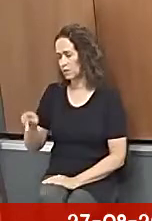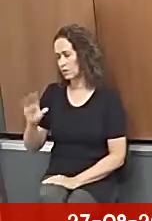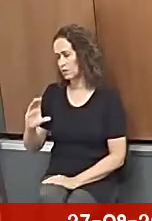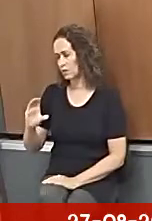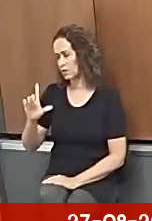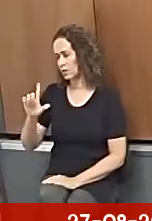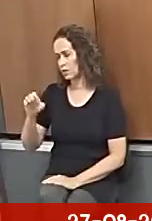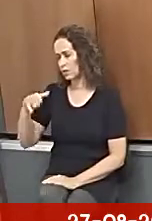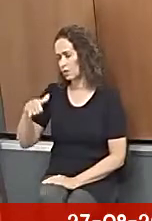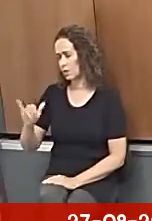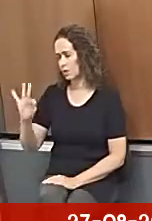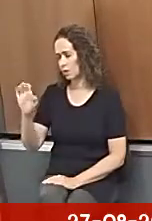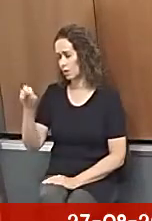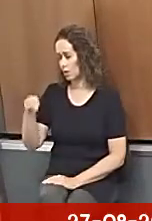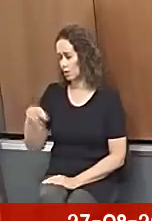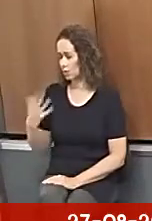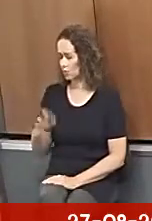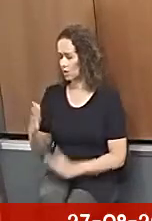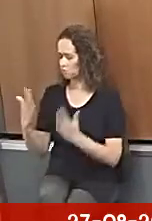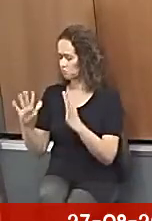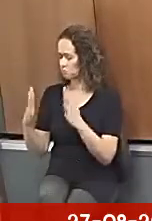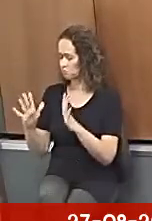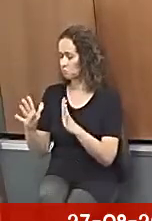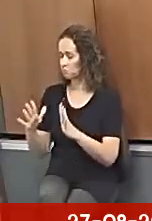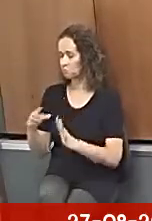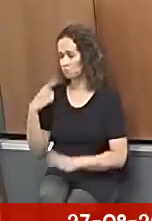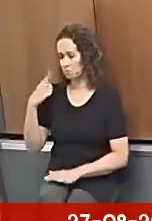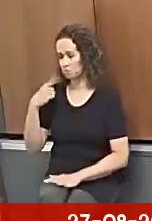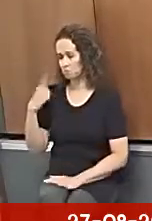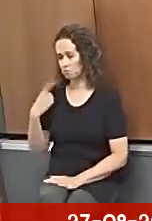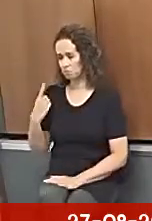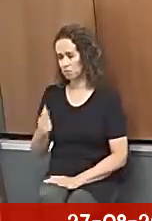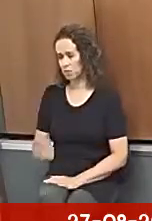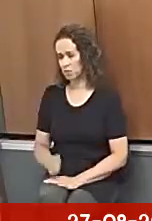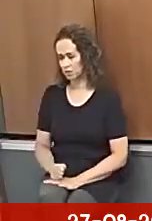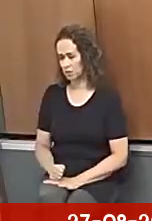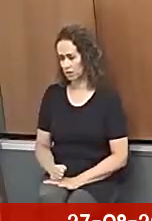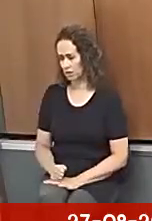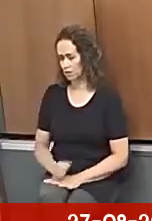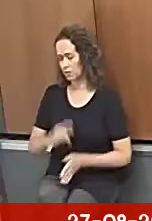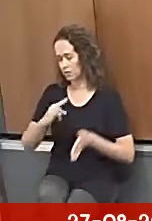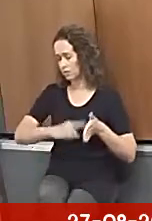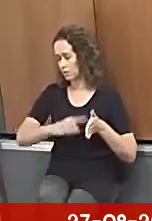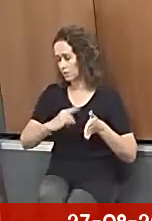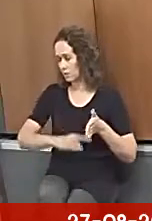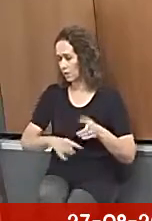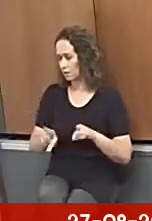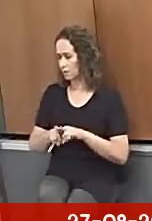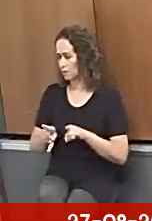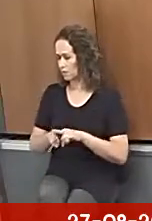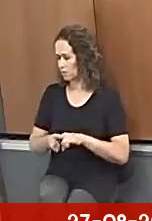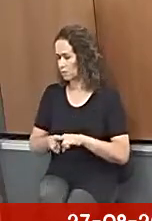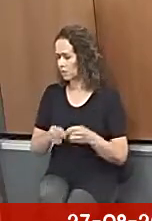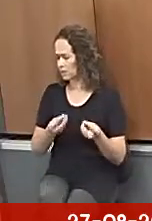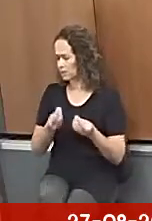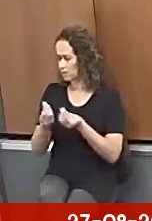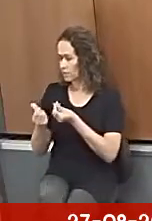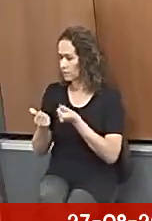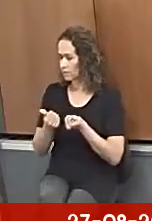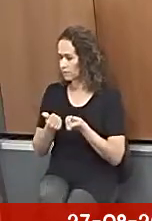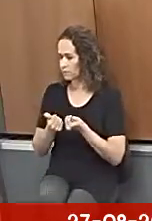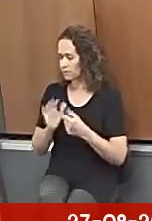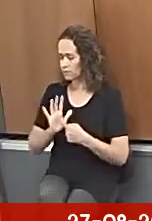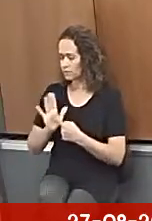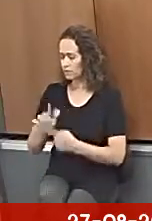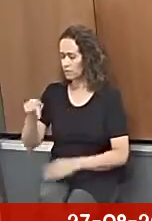desde já quero parabenizar o novo deputado pela é pelo requerimento pela sensibilidade deputado de trazer a